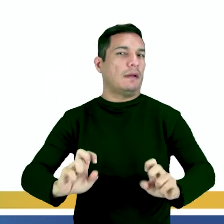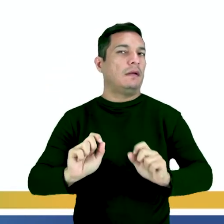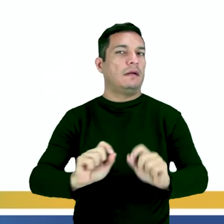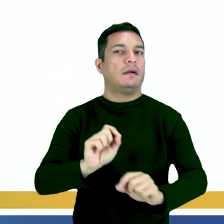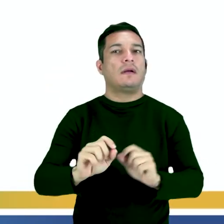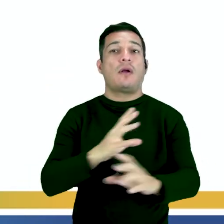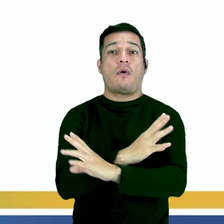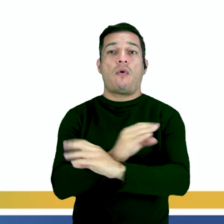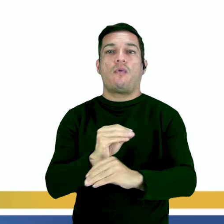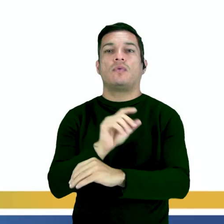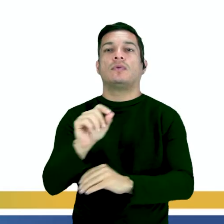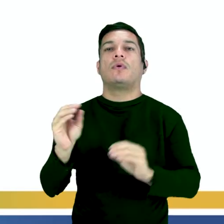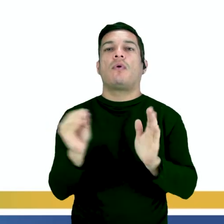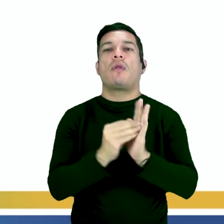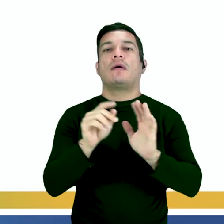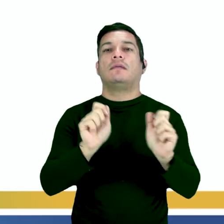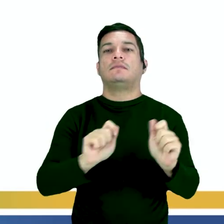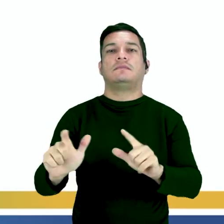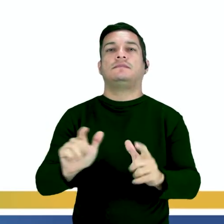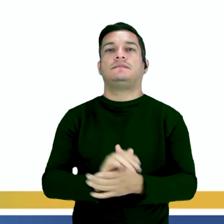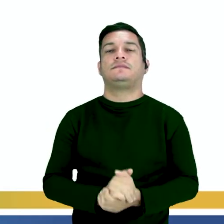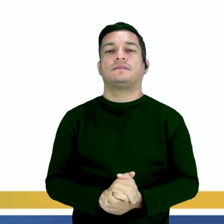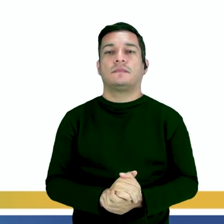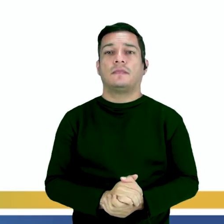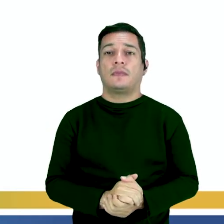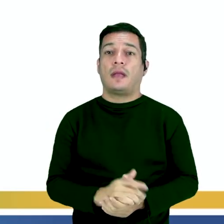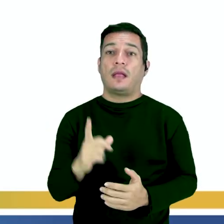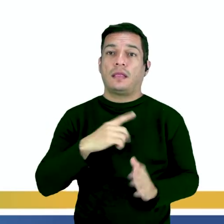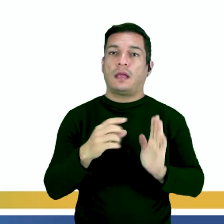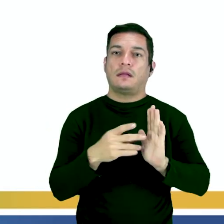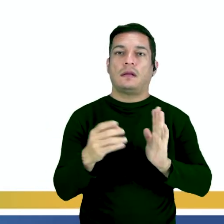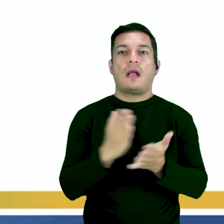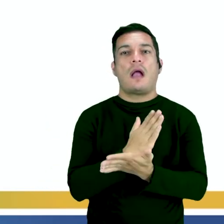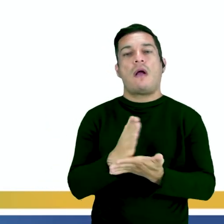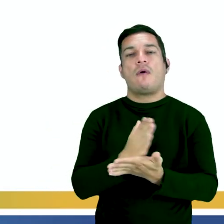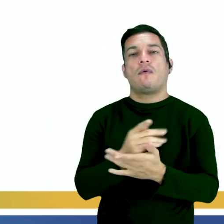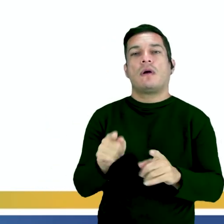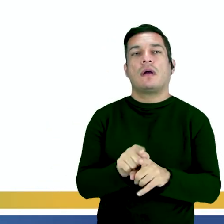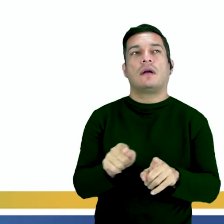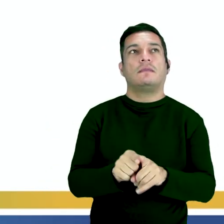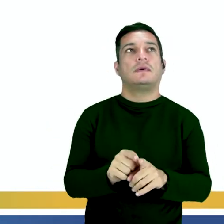as conjunções colocadas na tela. Daqui nós vamos destacar algumas.